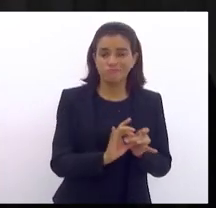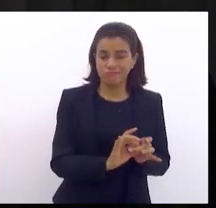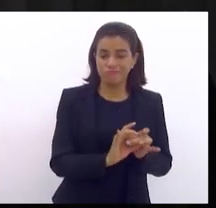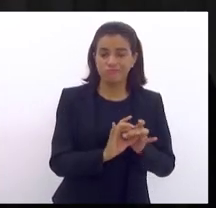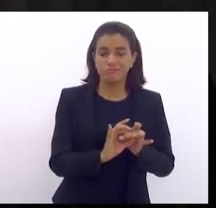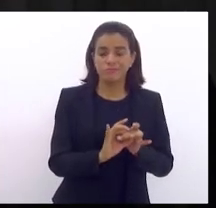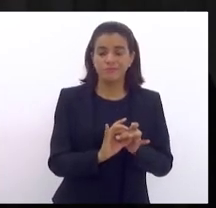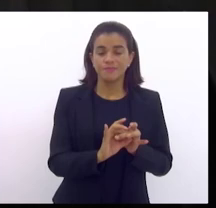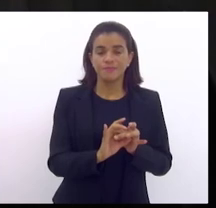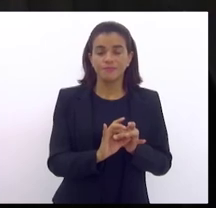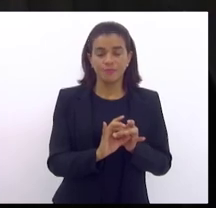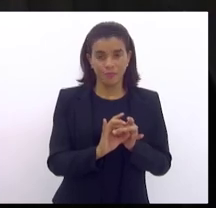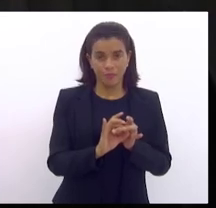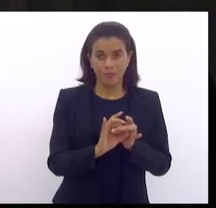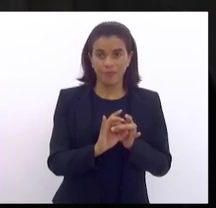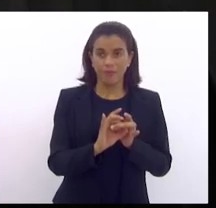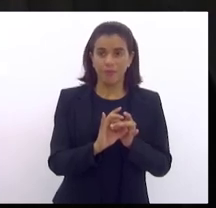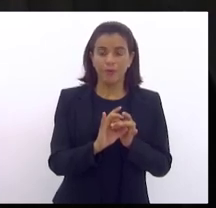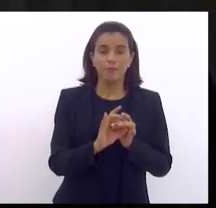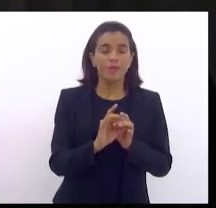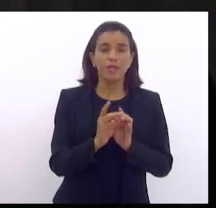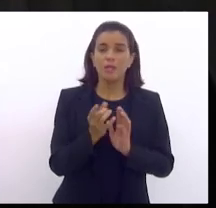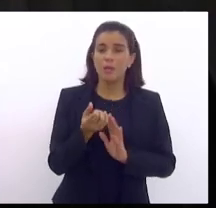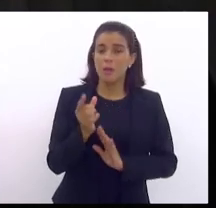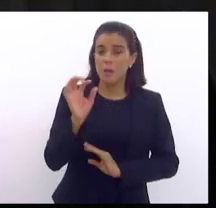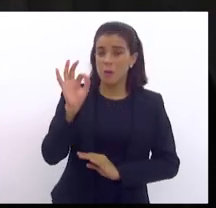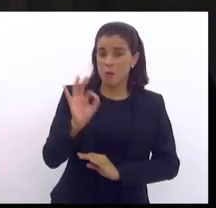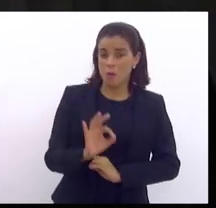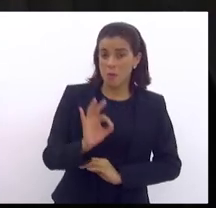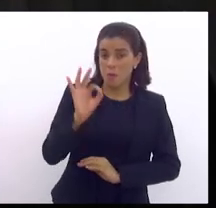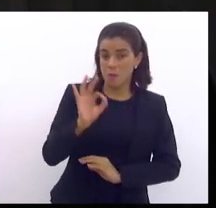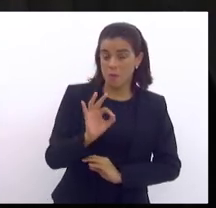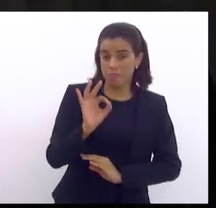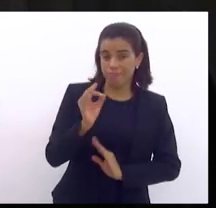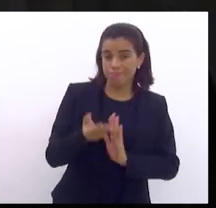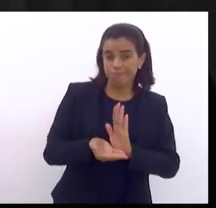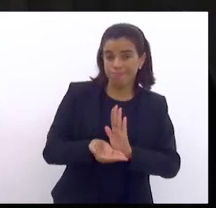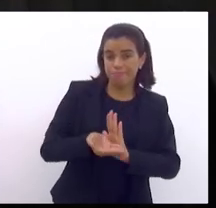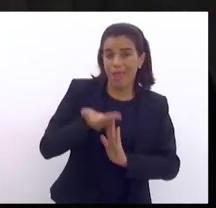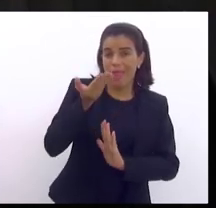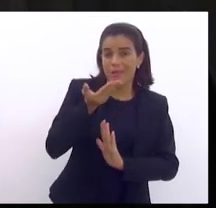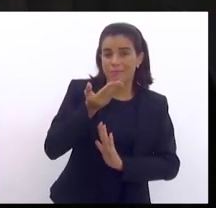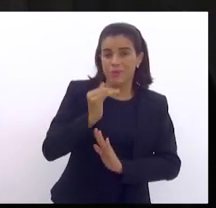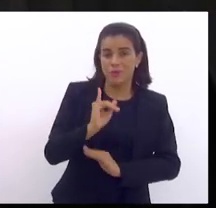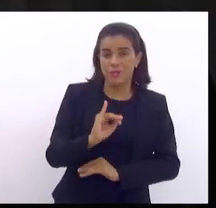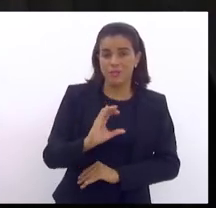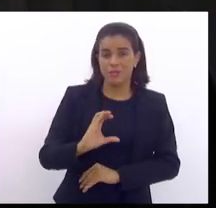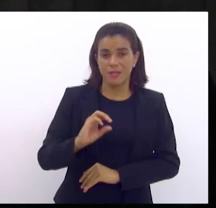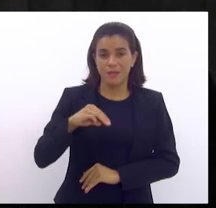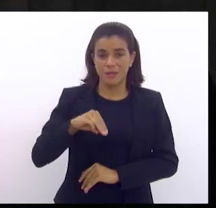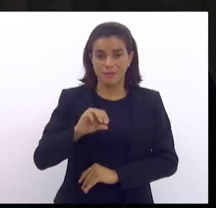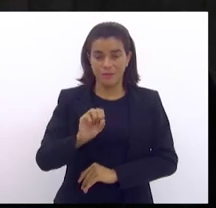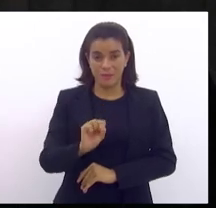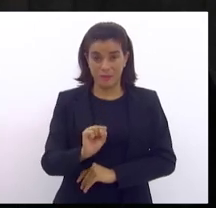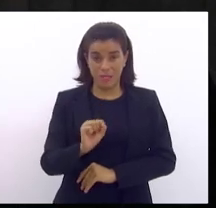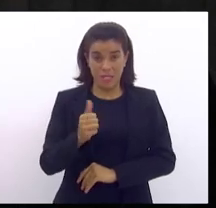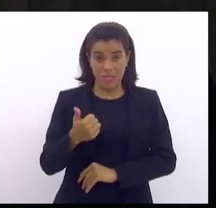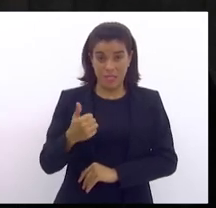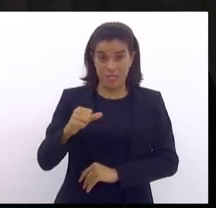que eleva a alíquota modal do ICMS de